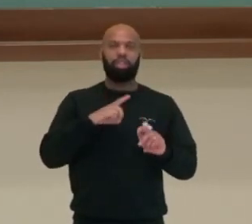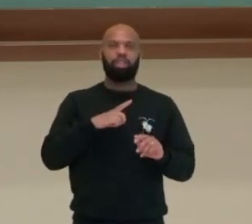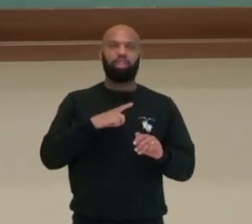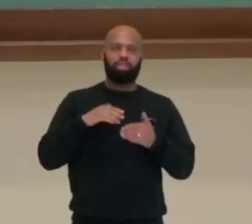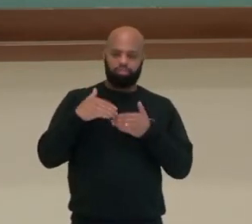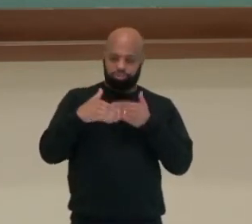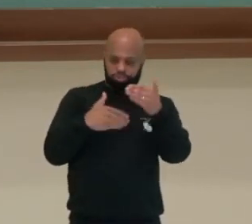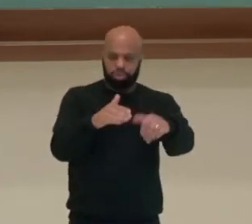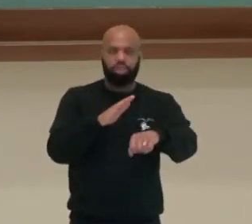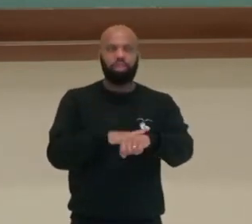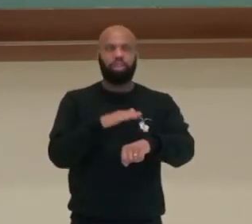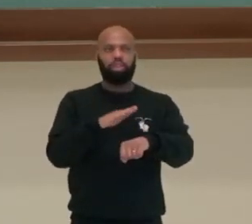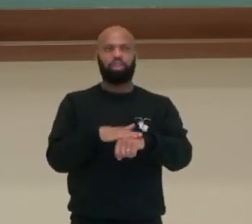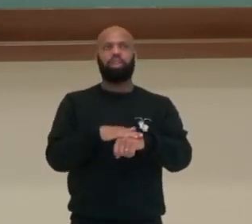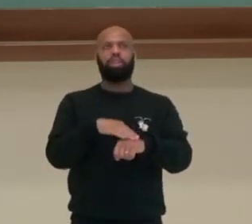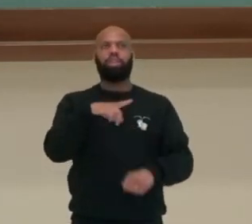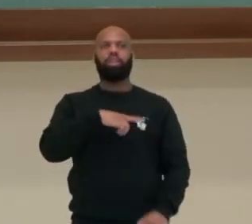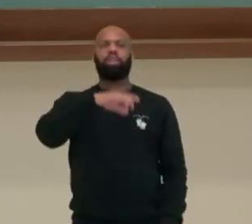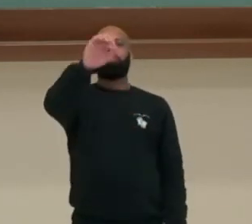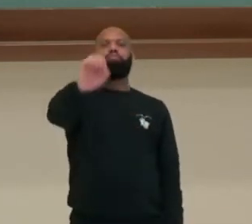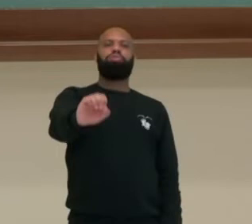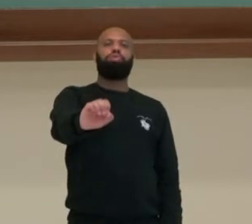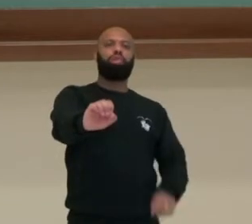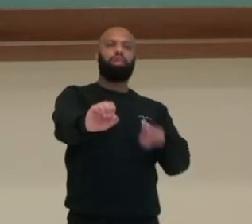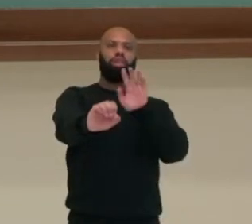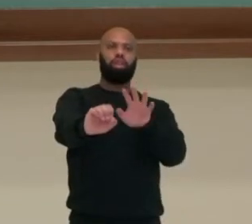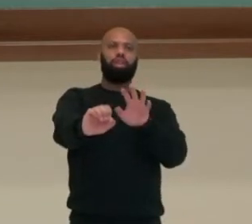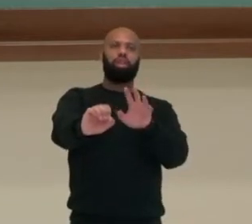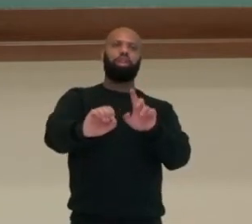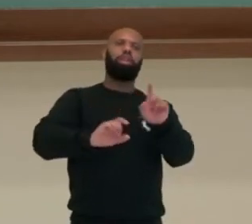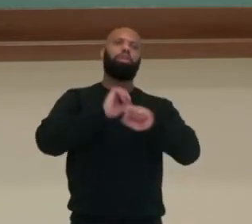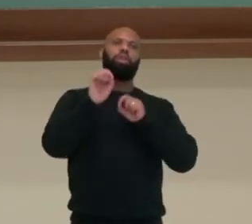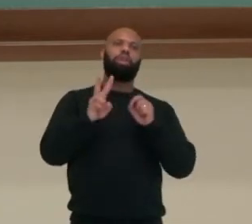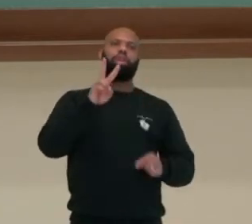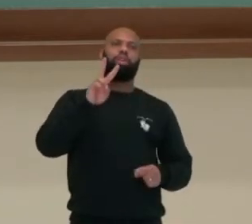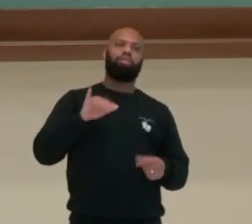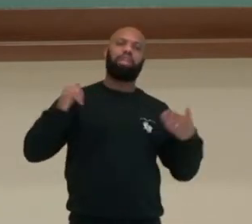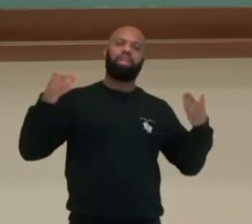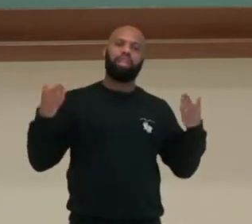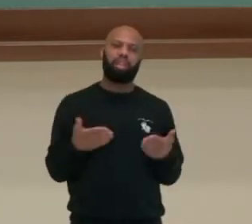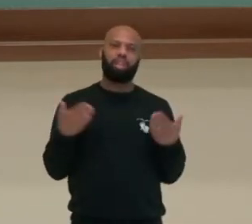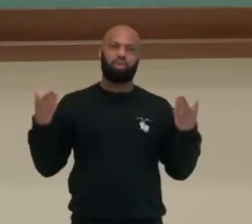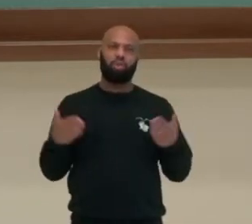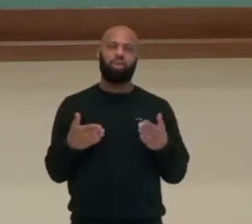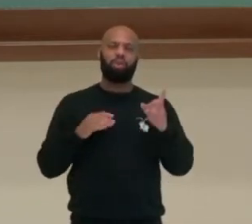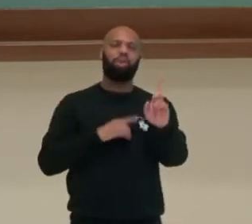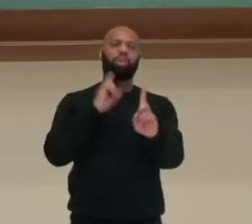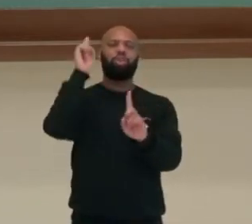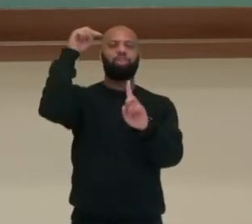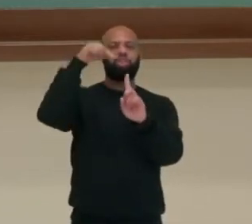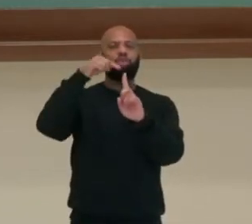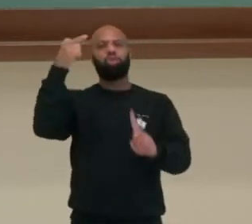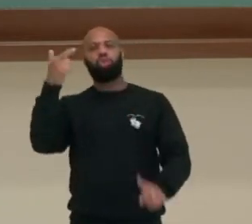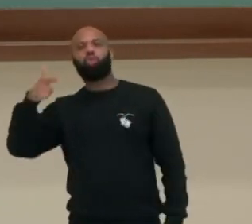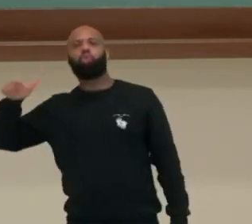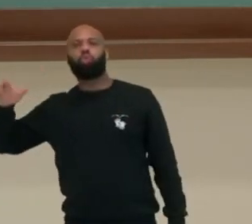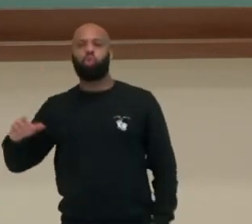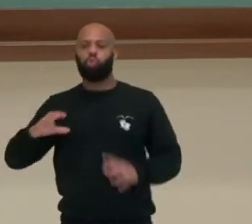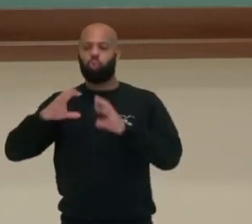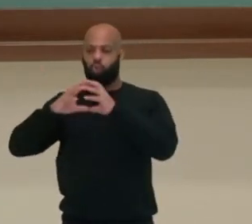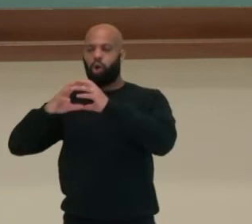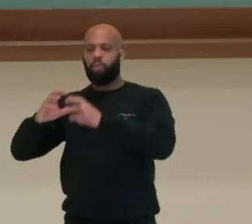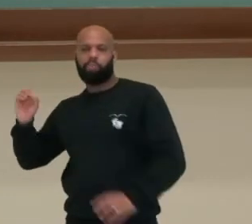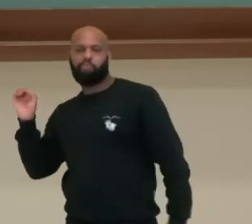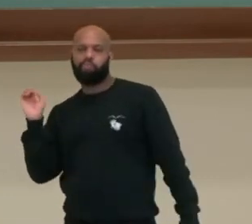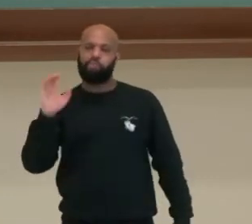que ele parou nessa área, ele então passa a ser o alvo dos próximos lançamentos das bochas.